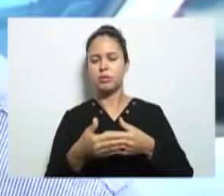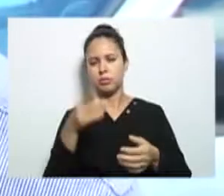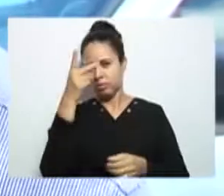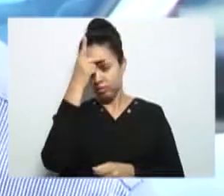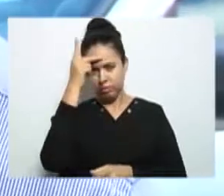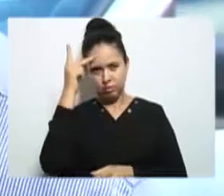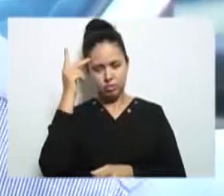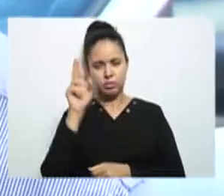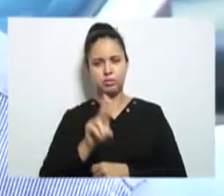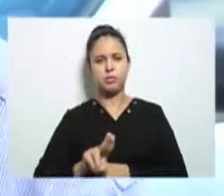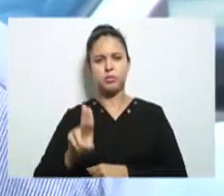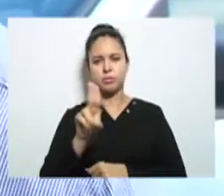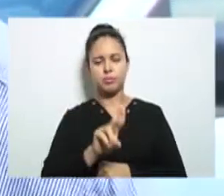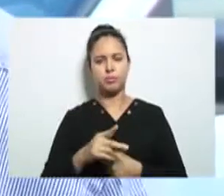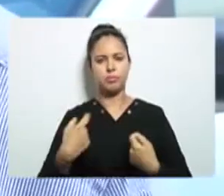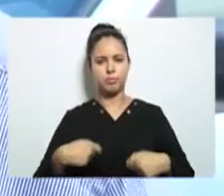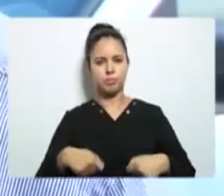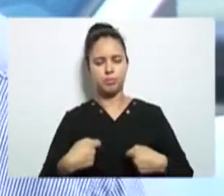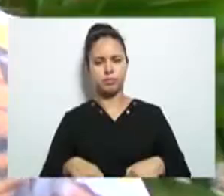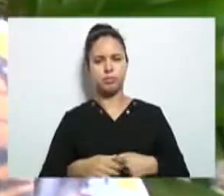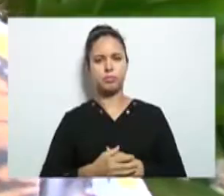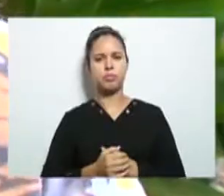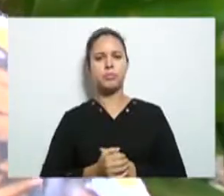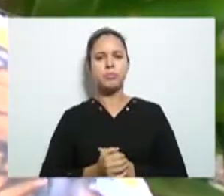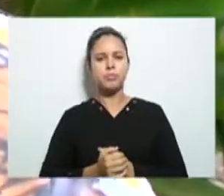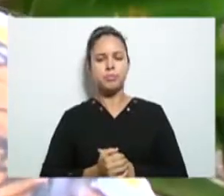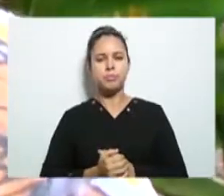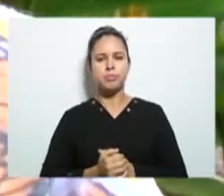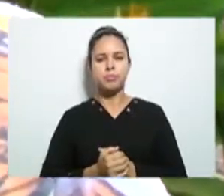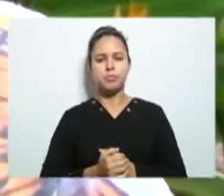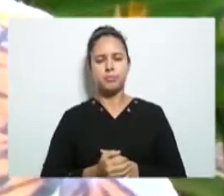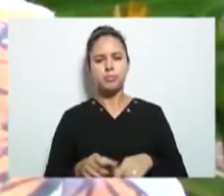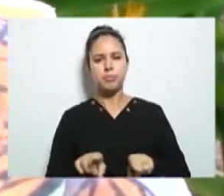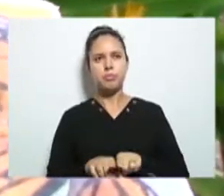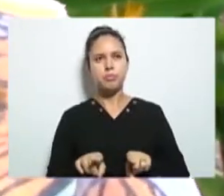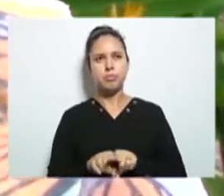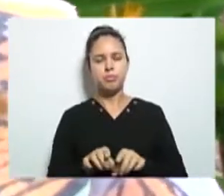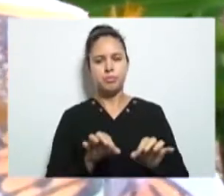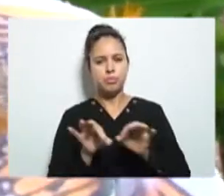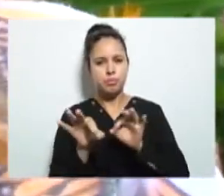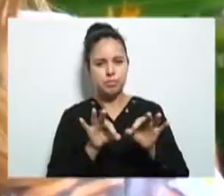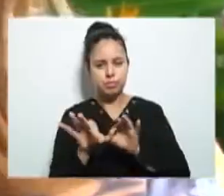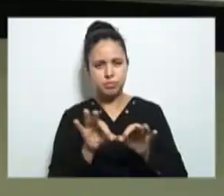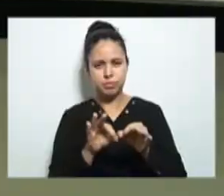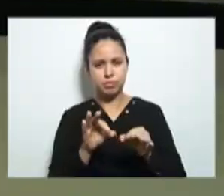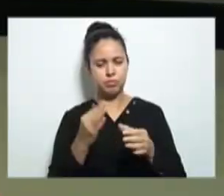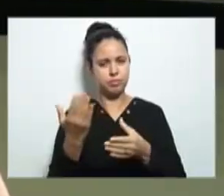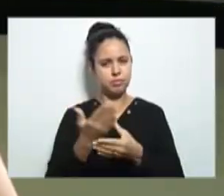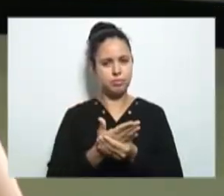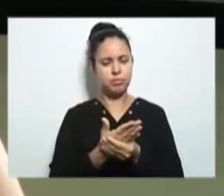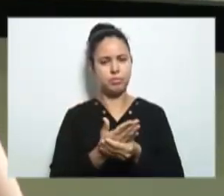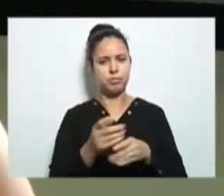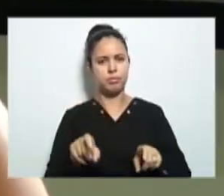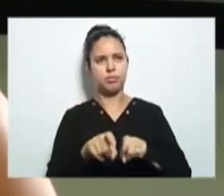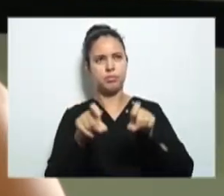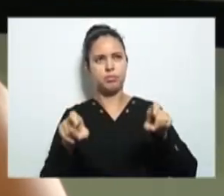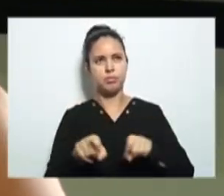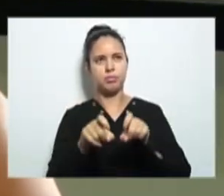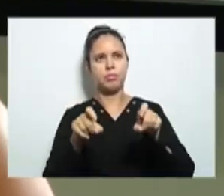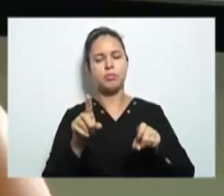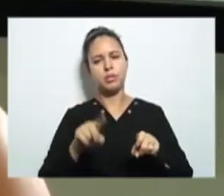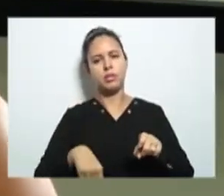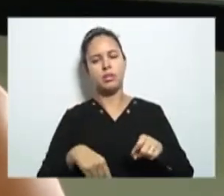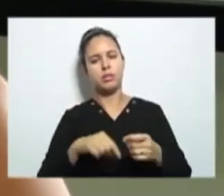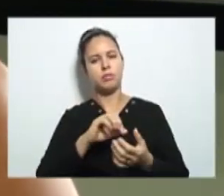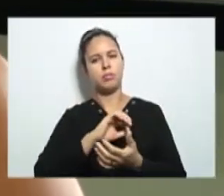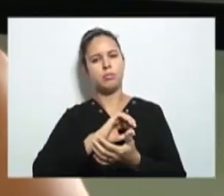qualquer atividade, ele depende dessa ferramenta. Serve para gerenciar os arquivos do computador. É um pacote de softwares, né,